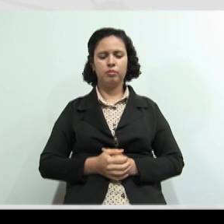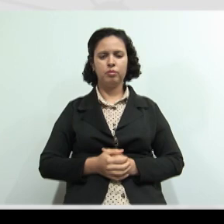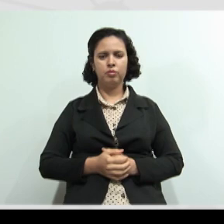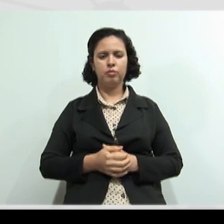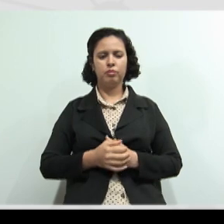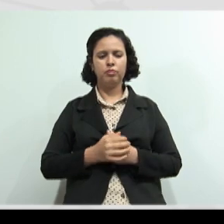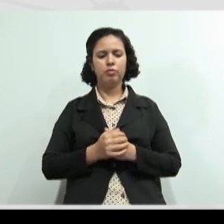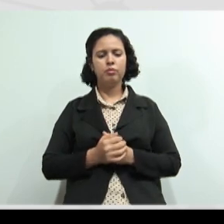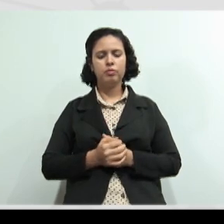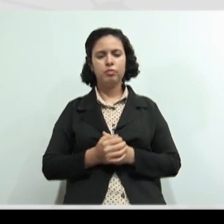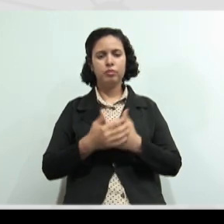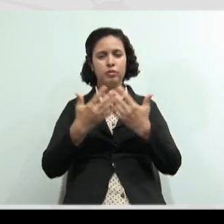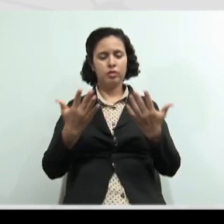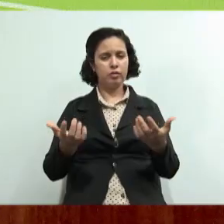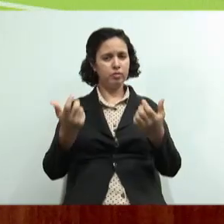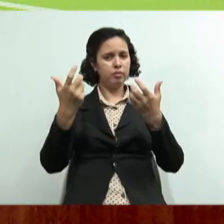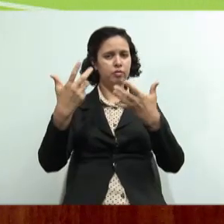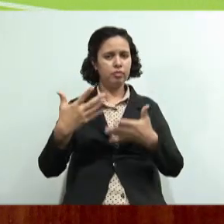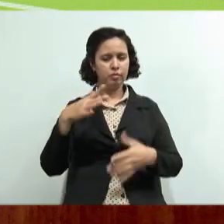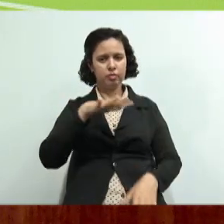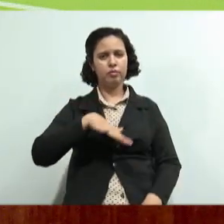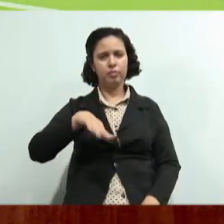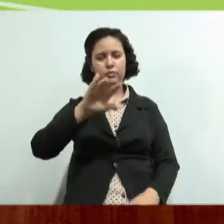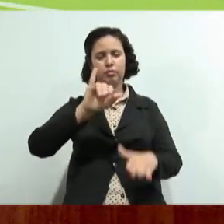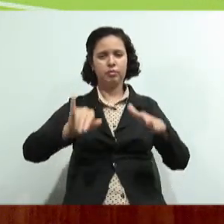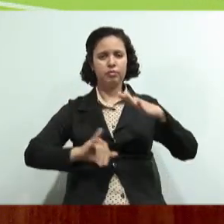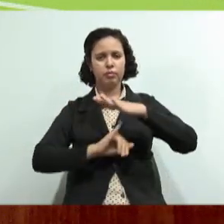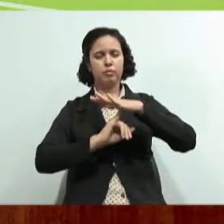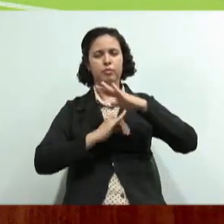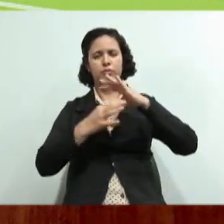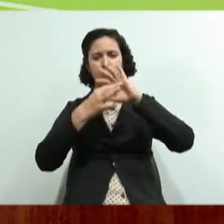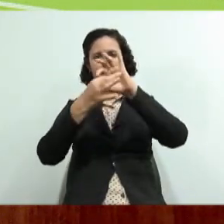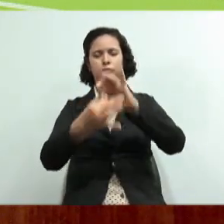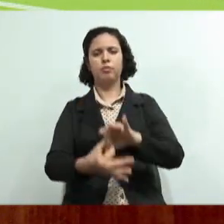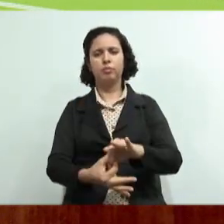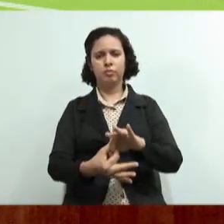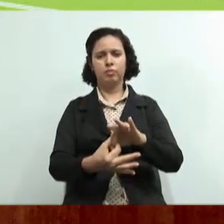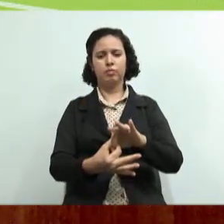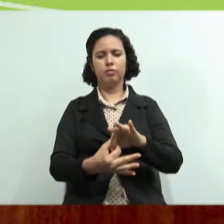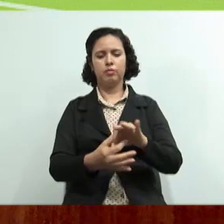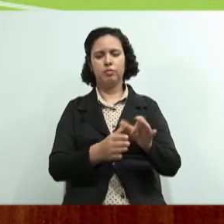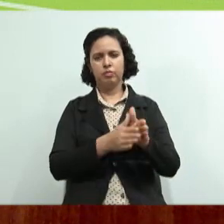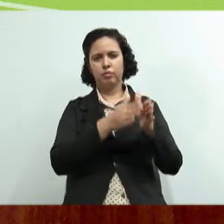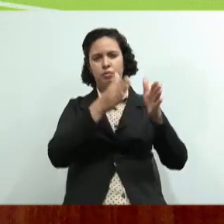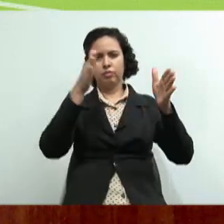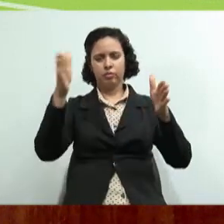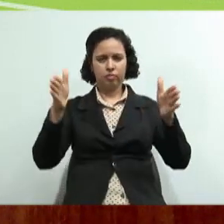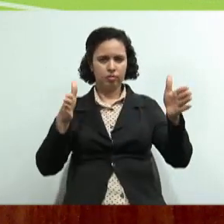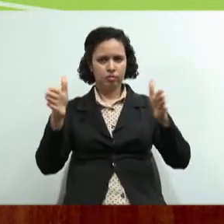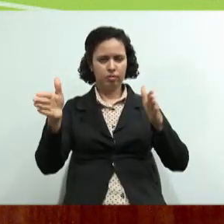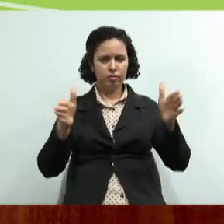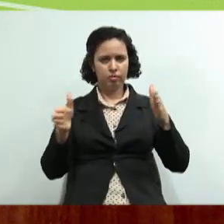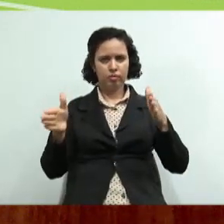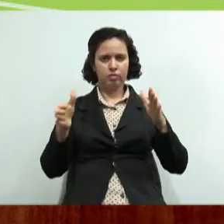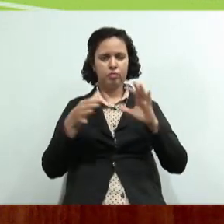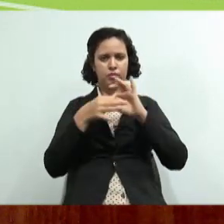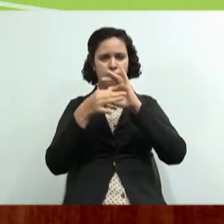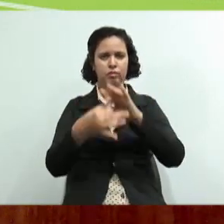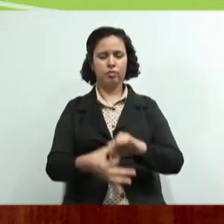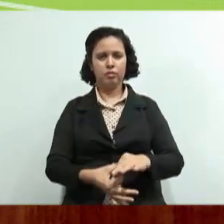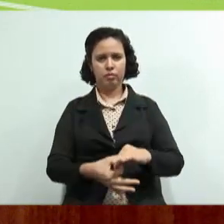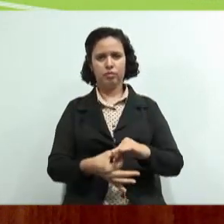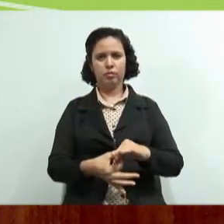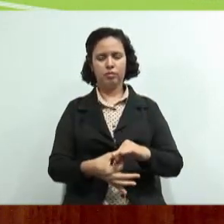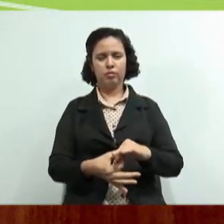Quando falamos de mercado institucional, a gente tem sempre que ligar que é o mercado entre instituições, uma relação comercial